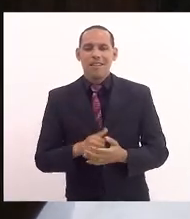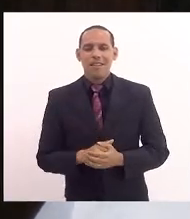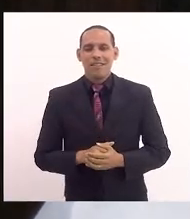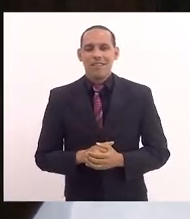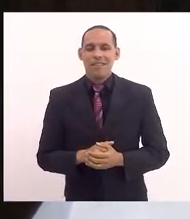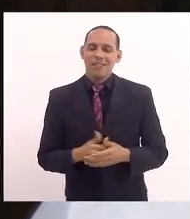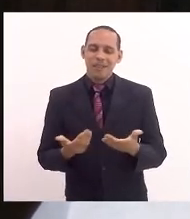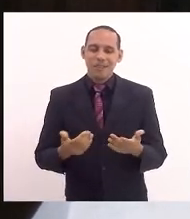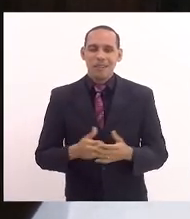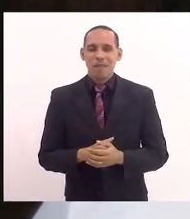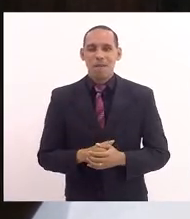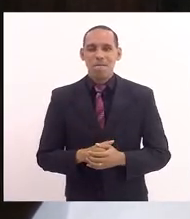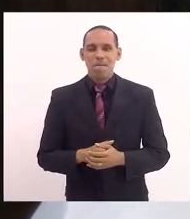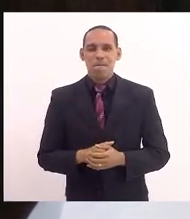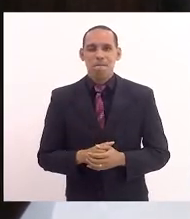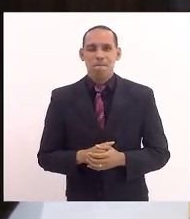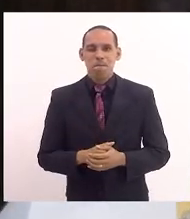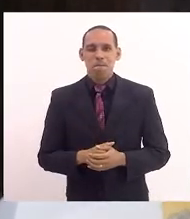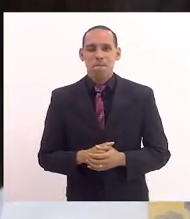Enfim.